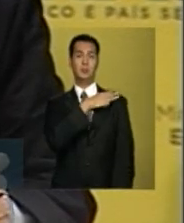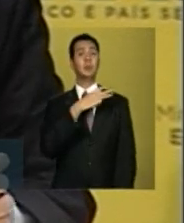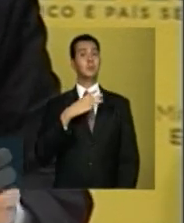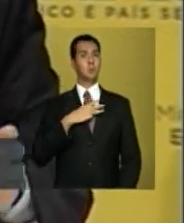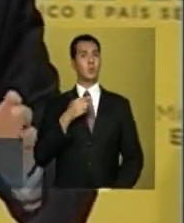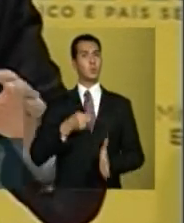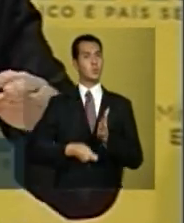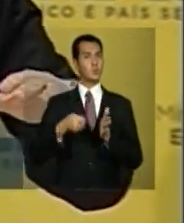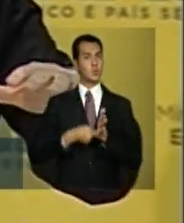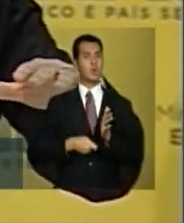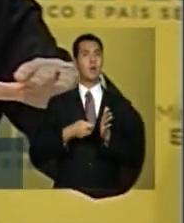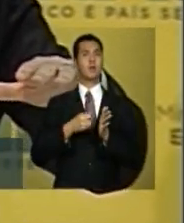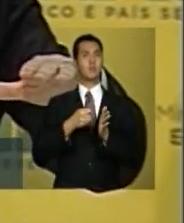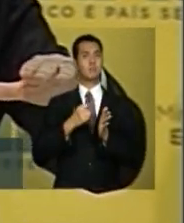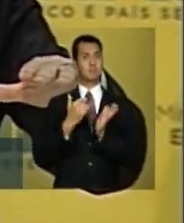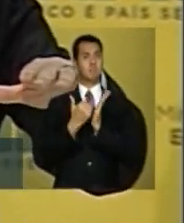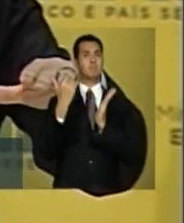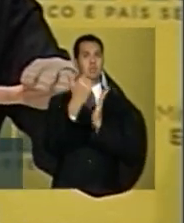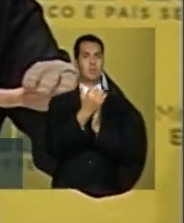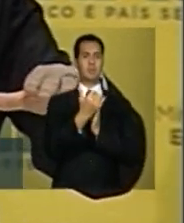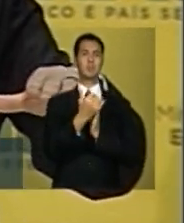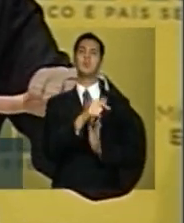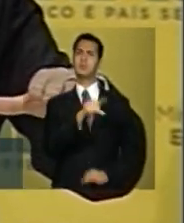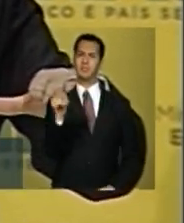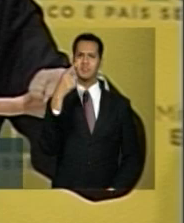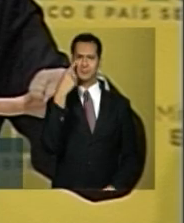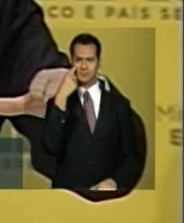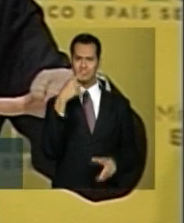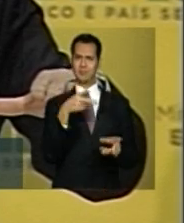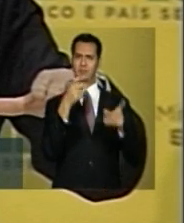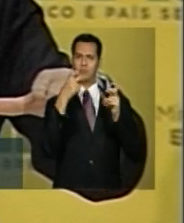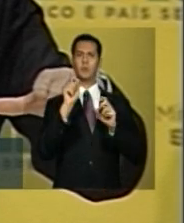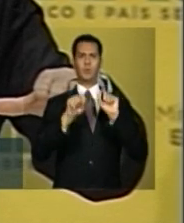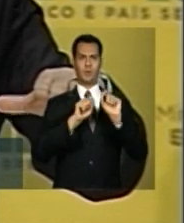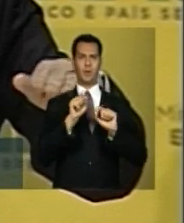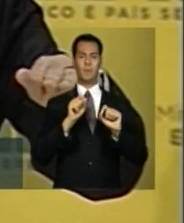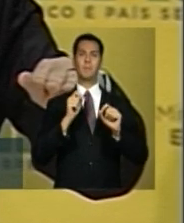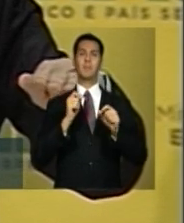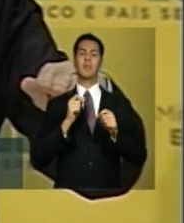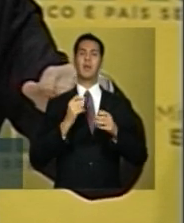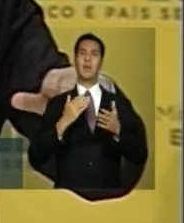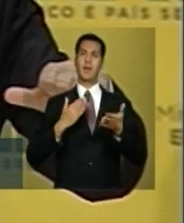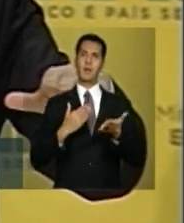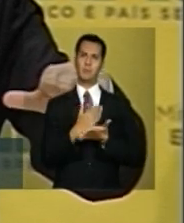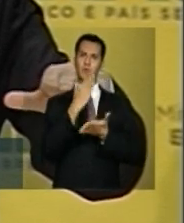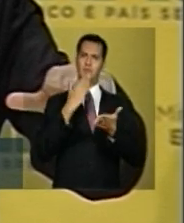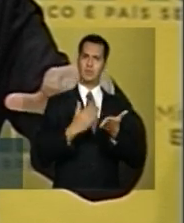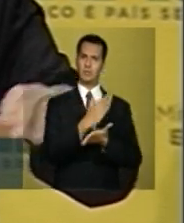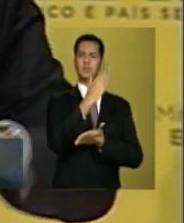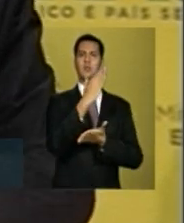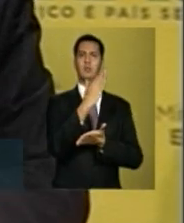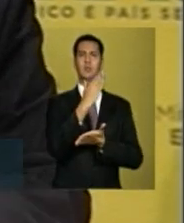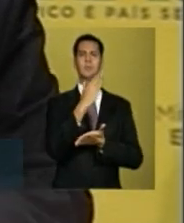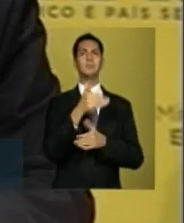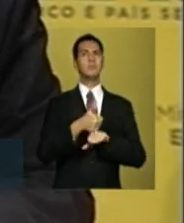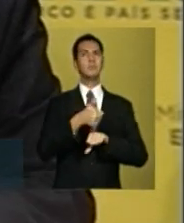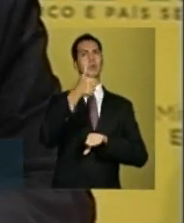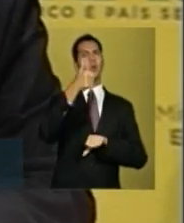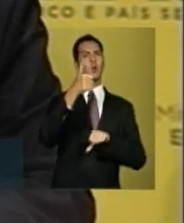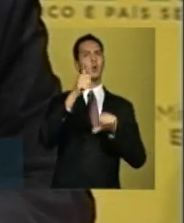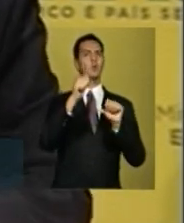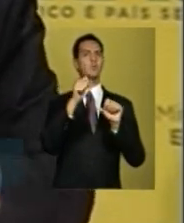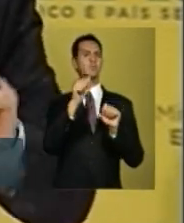verificaram eh a aprovação melhorou muito pouco melhorou muito pouquinho na última no último